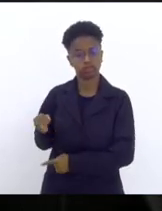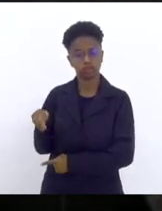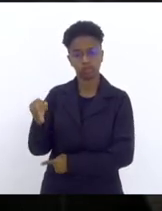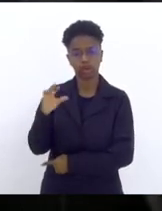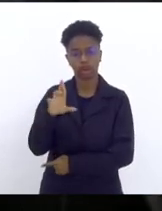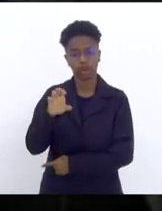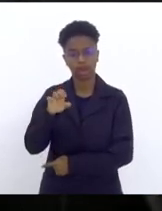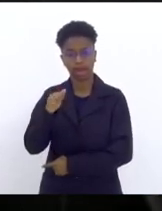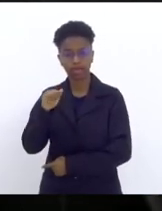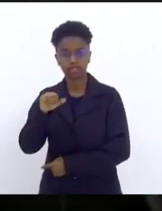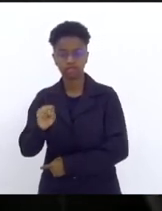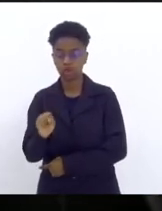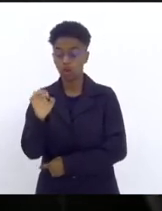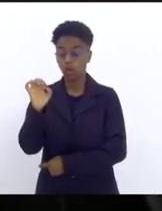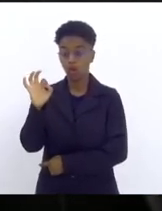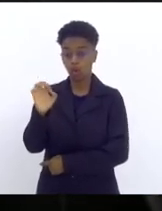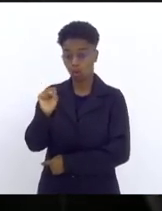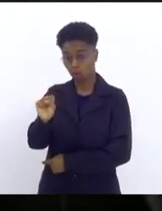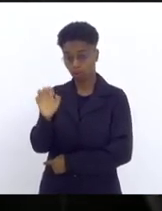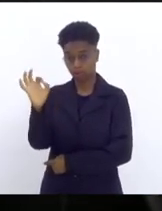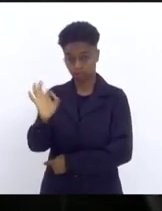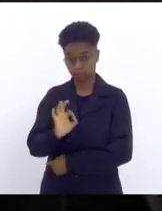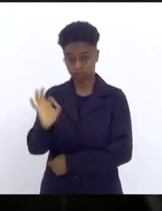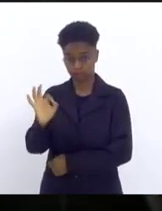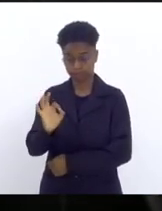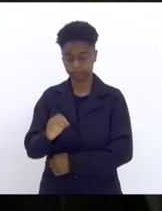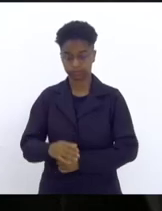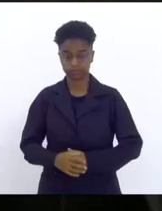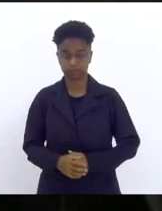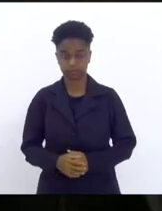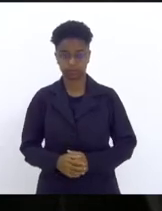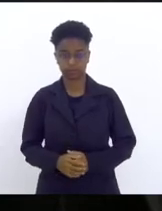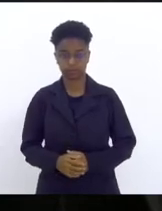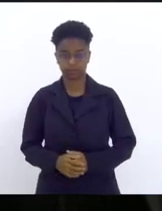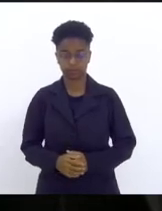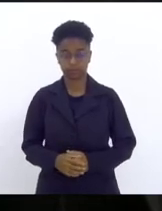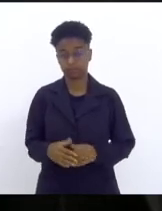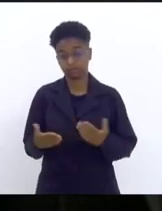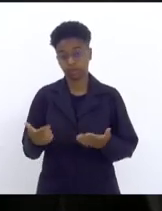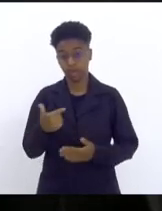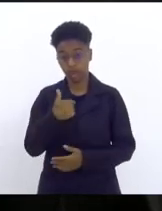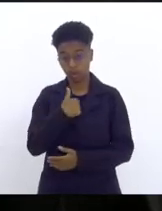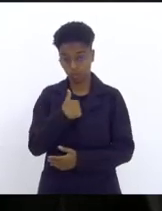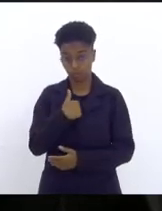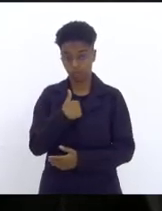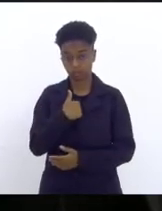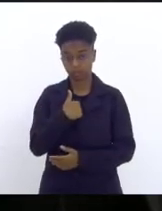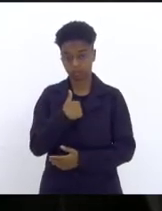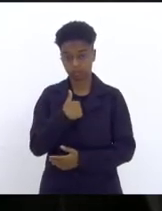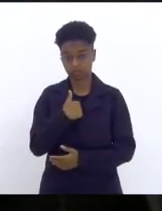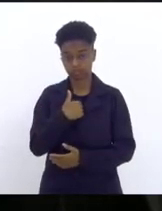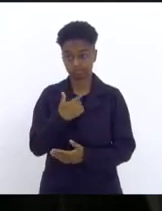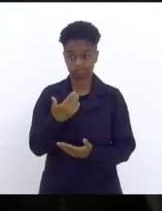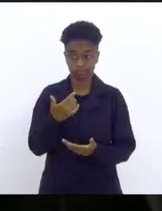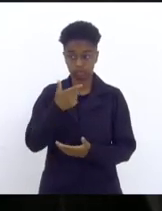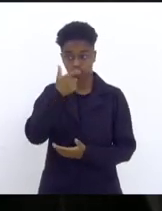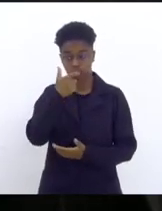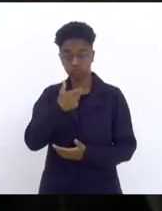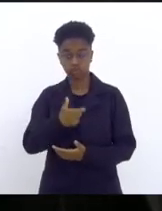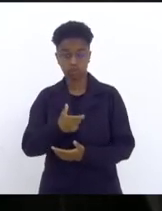de oito pontos percentuais e eu sou daqueles